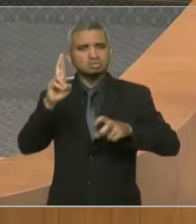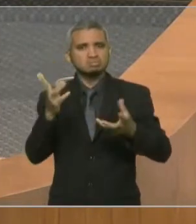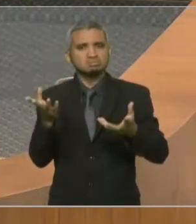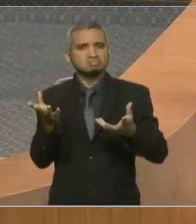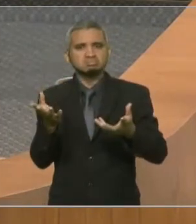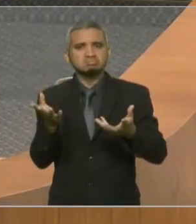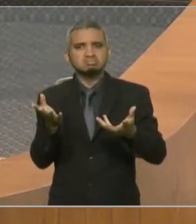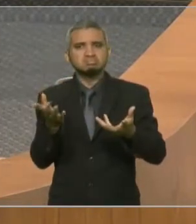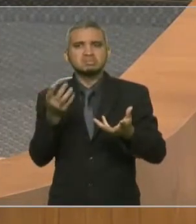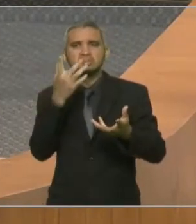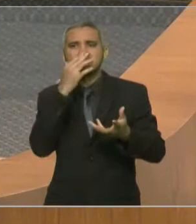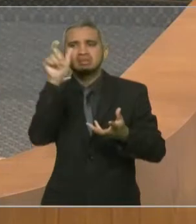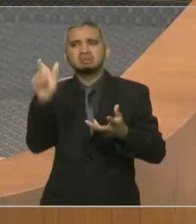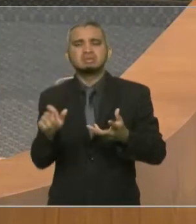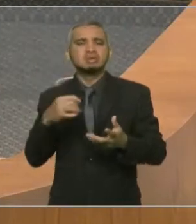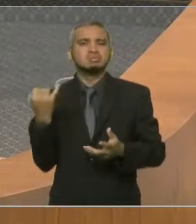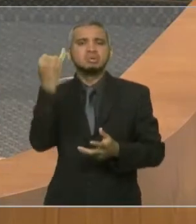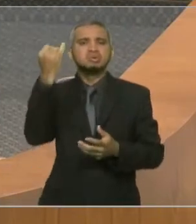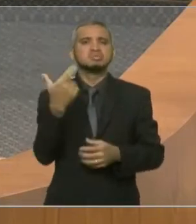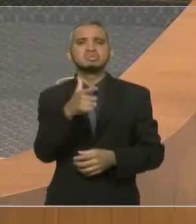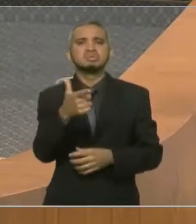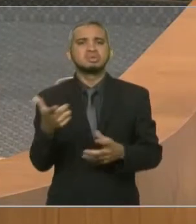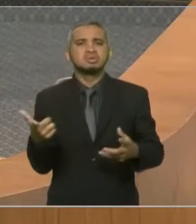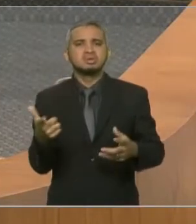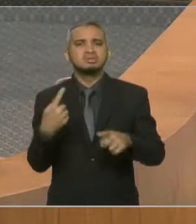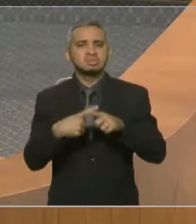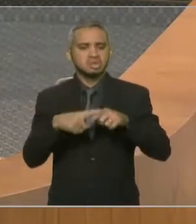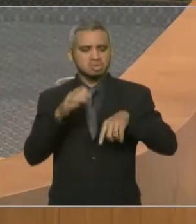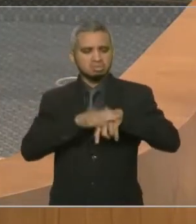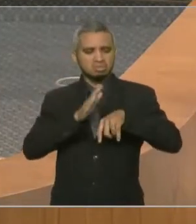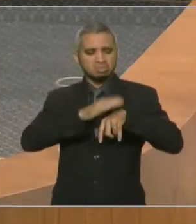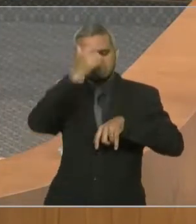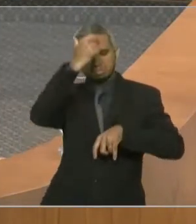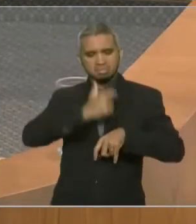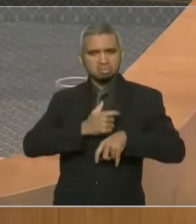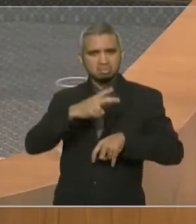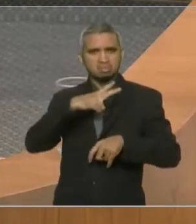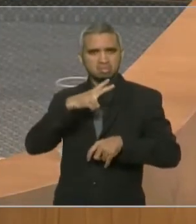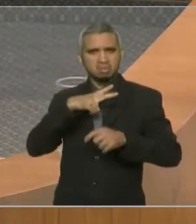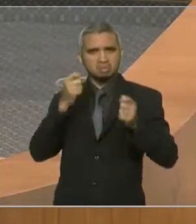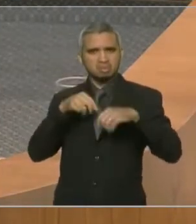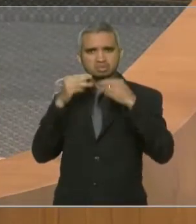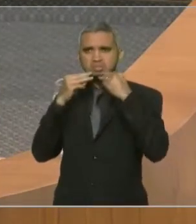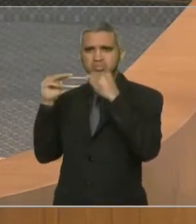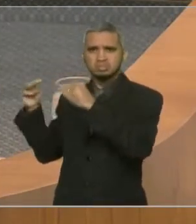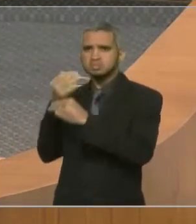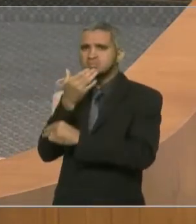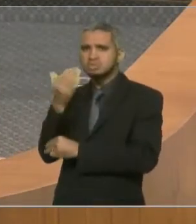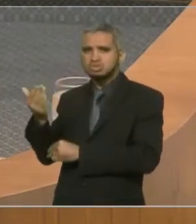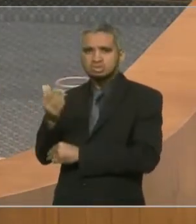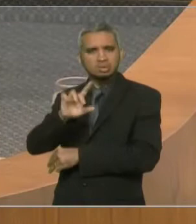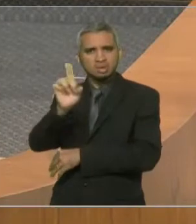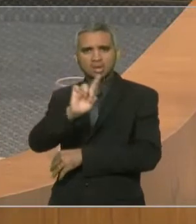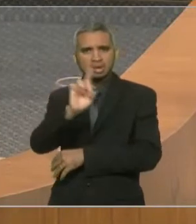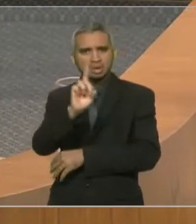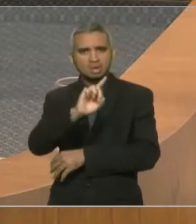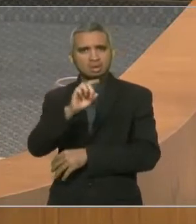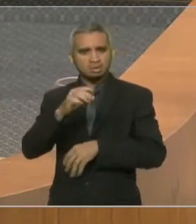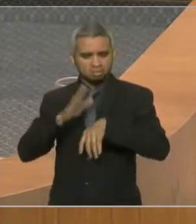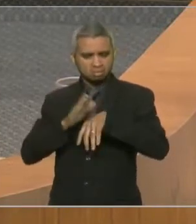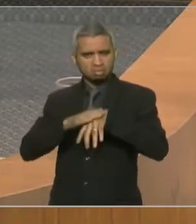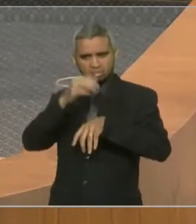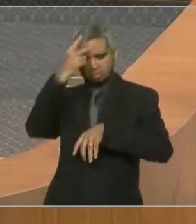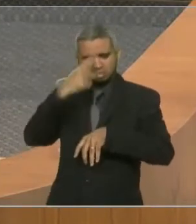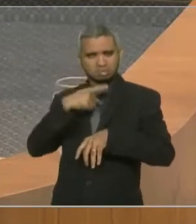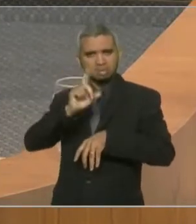ofício pela lei de informação. E eu rebati dizendo, não, a mesa é mais forte, ela pode gerar